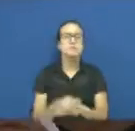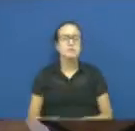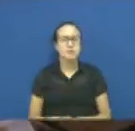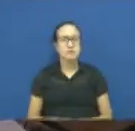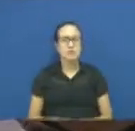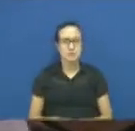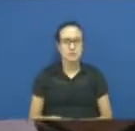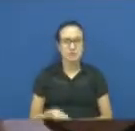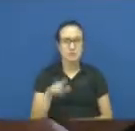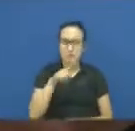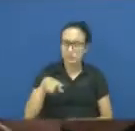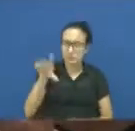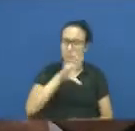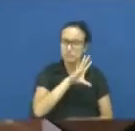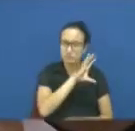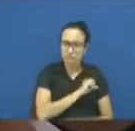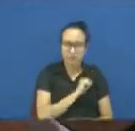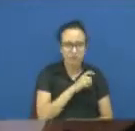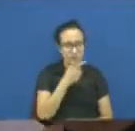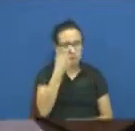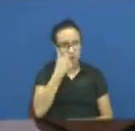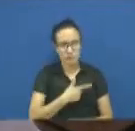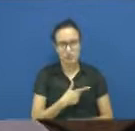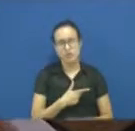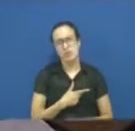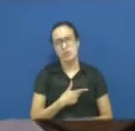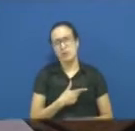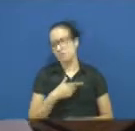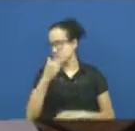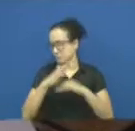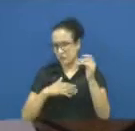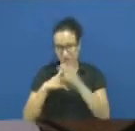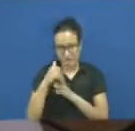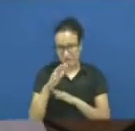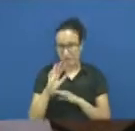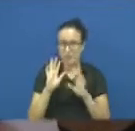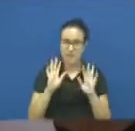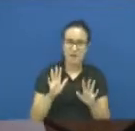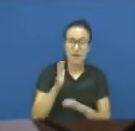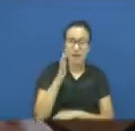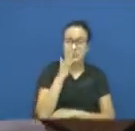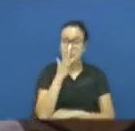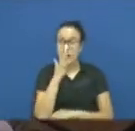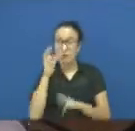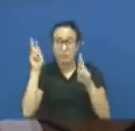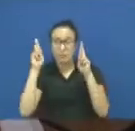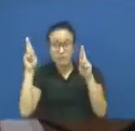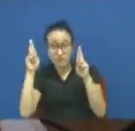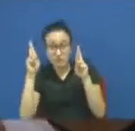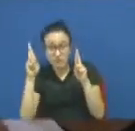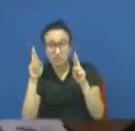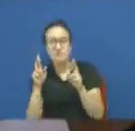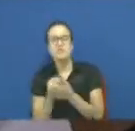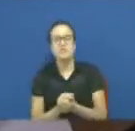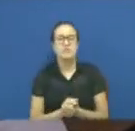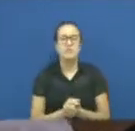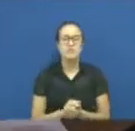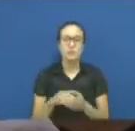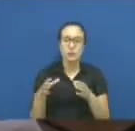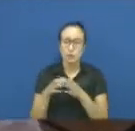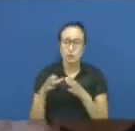Eu não sou um praticante, mas sou um torcedor ferrenho da Winner